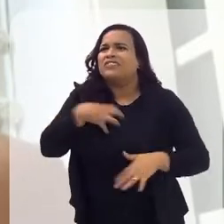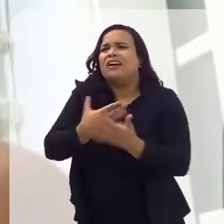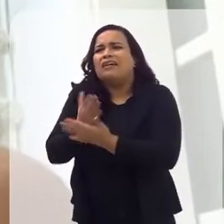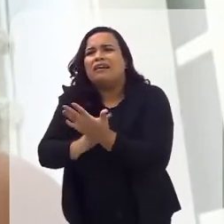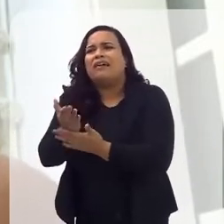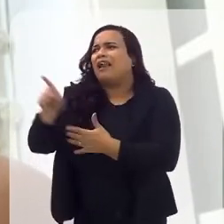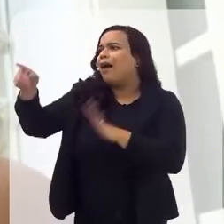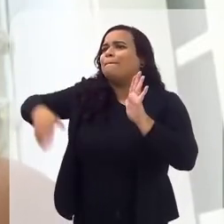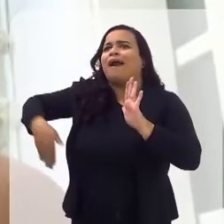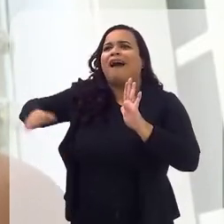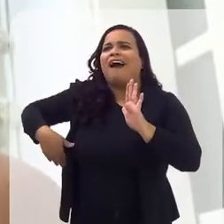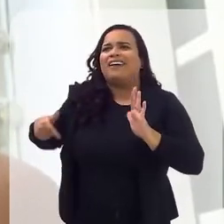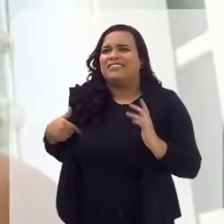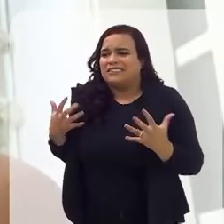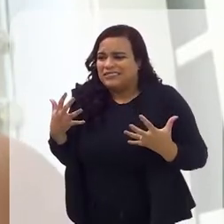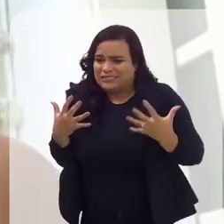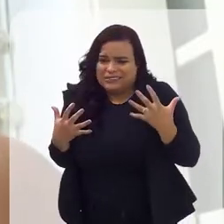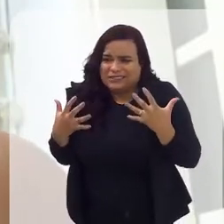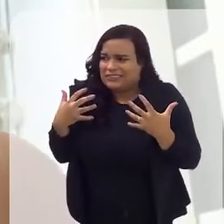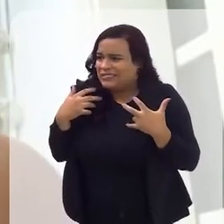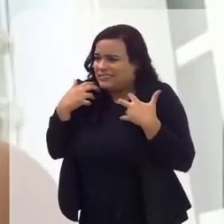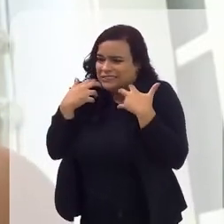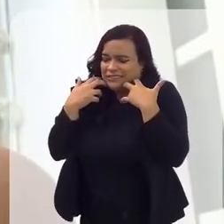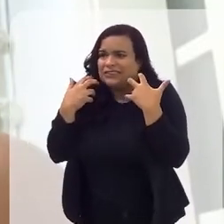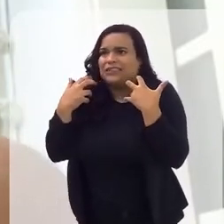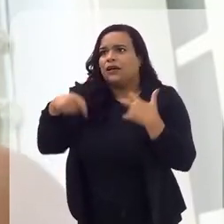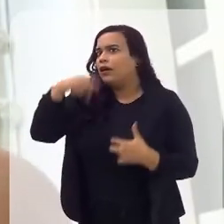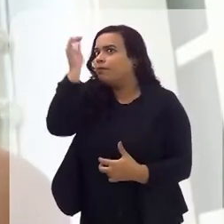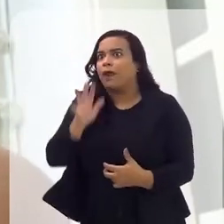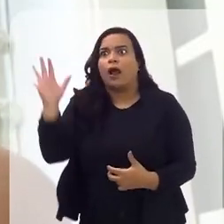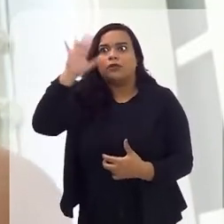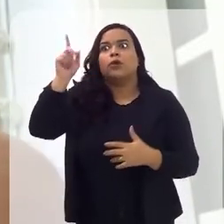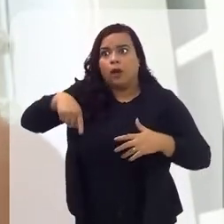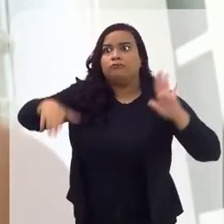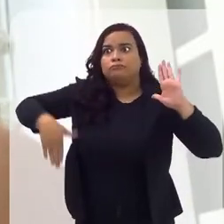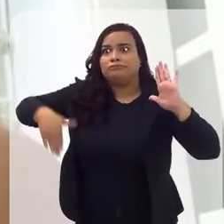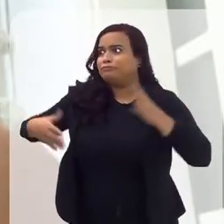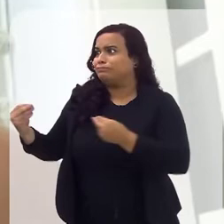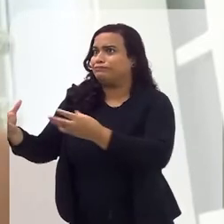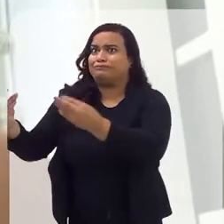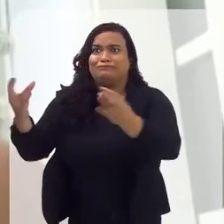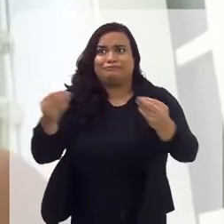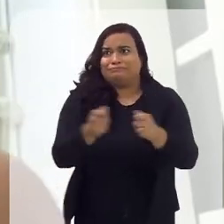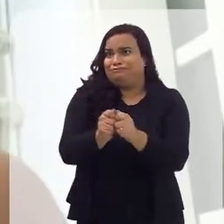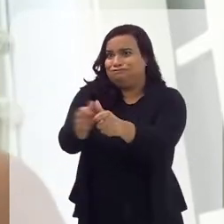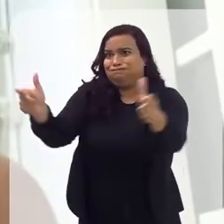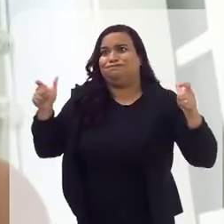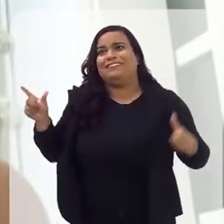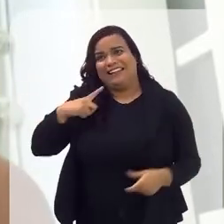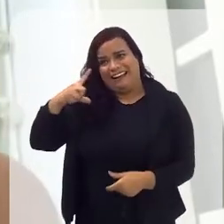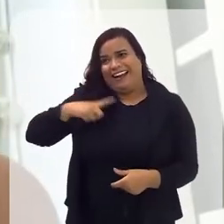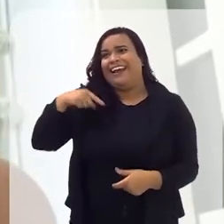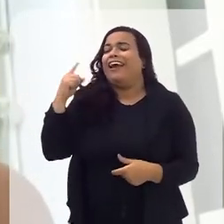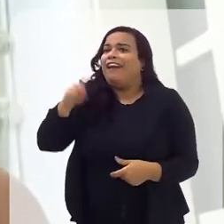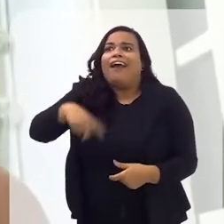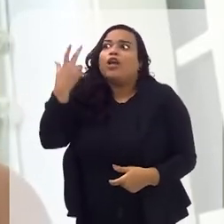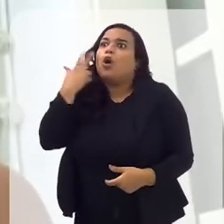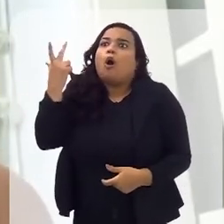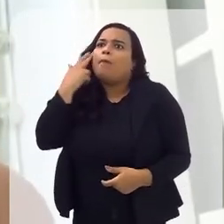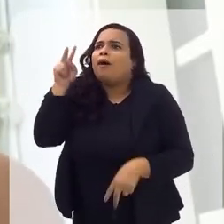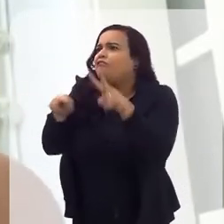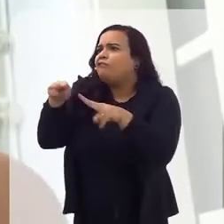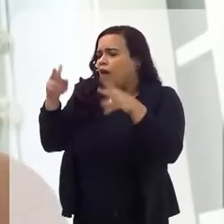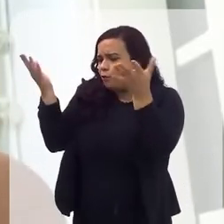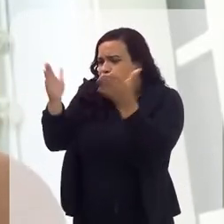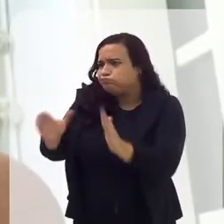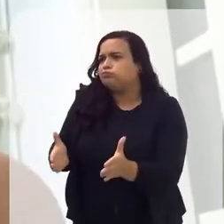sente desconfortável na praia, não se sente desconfortável? E a gente mora num país tropical, né? Isso deveria ser uma coisa muito comum, a gente vê todo